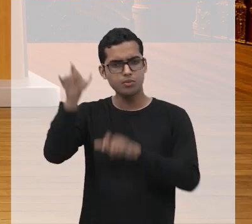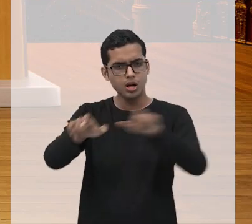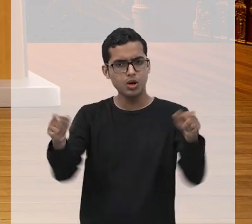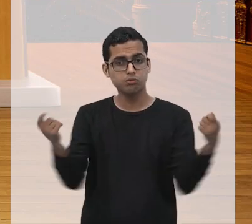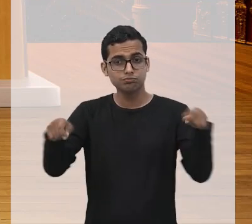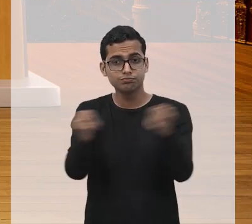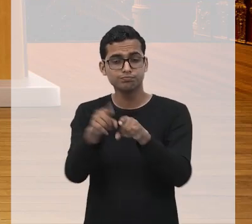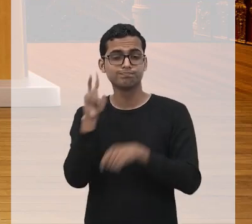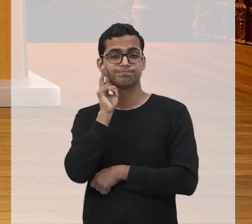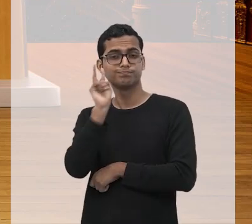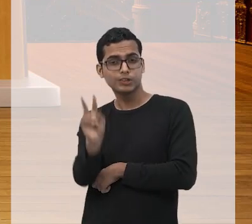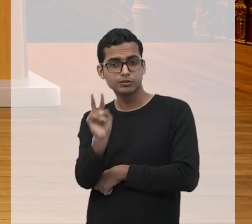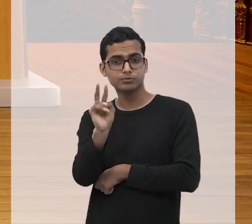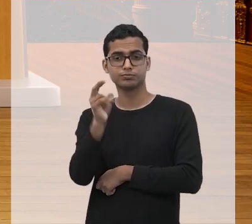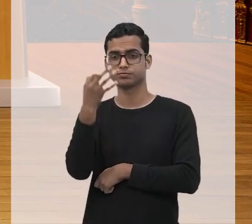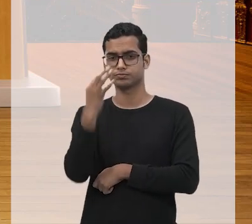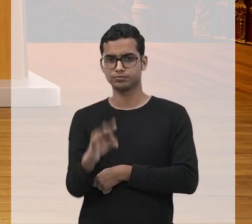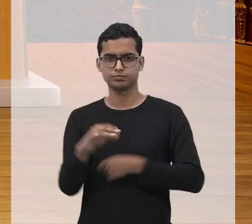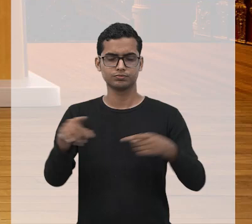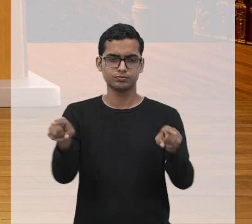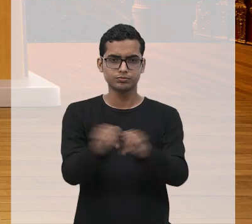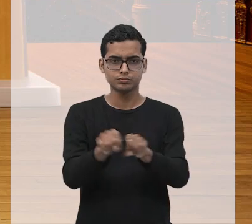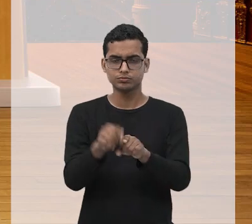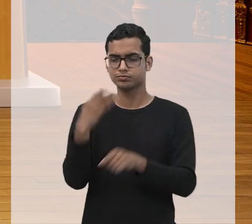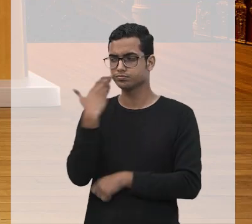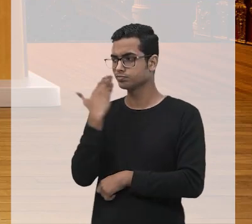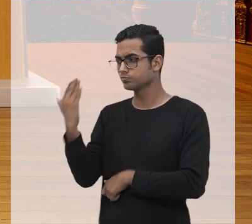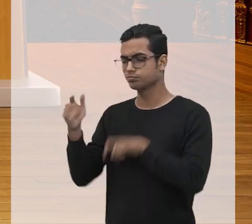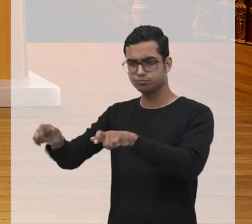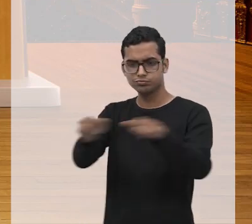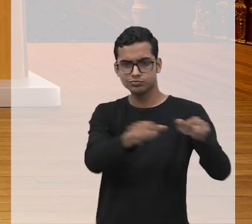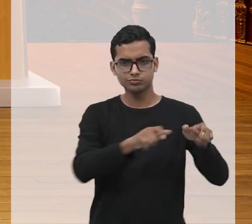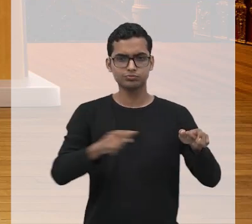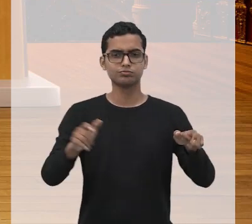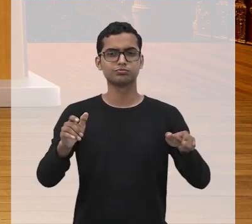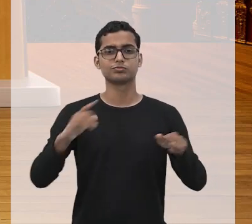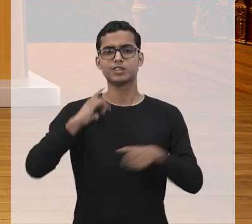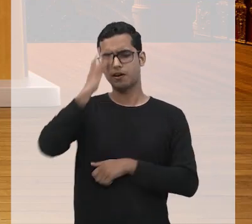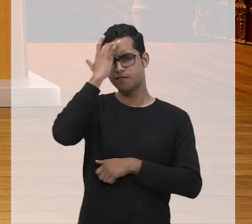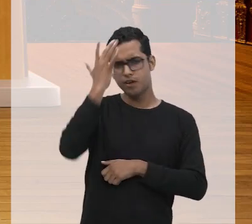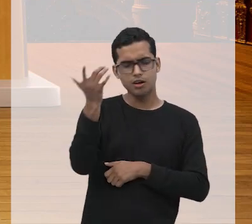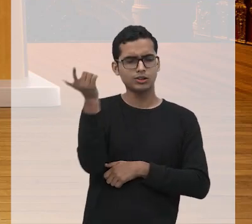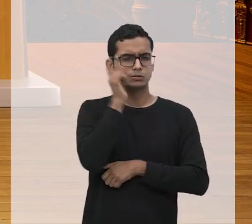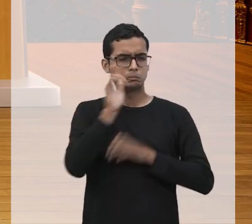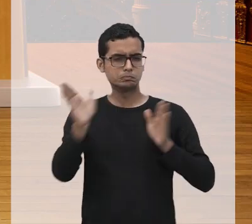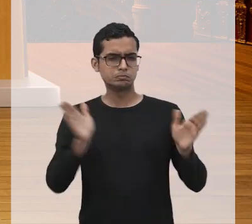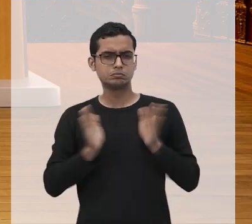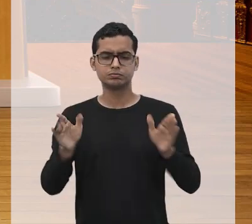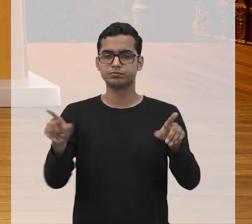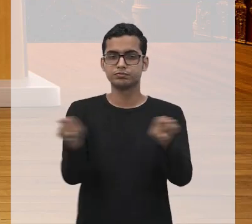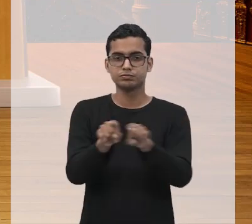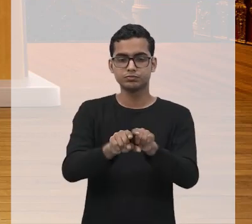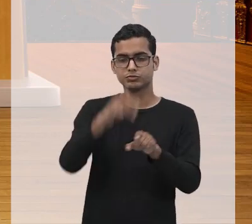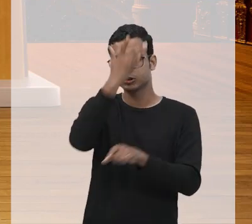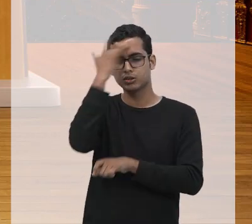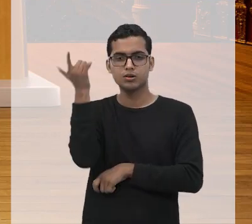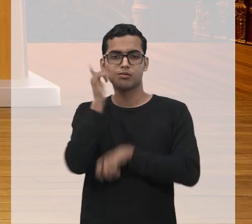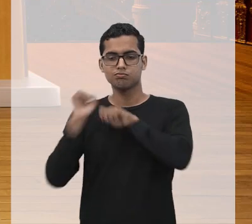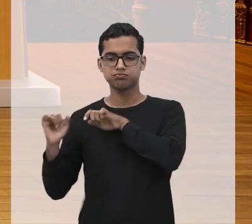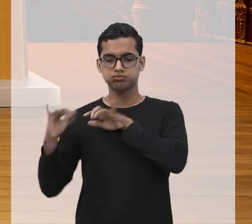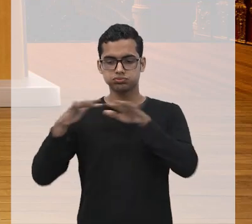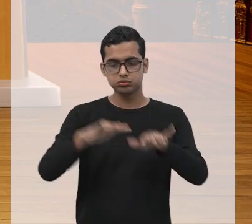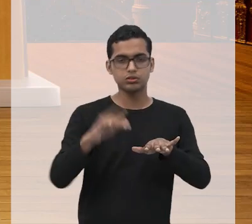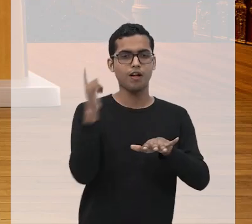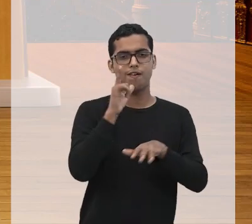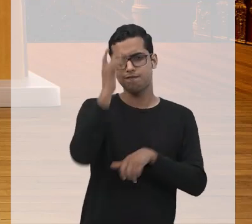ver. Então, eram em locais acessíveis, né, onde as pessoas pudessem ter acesso de uma